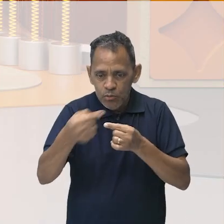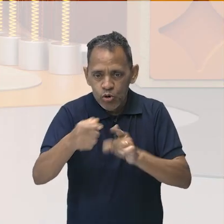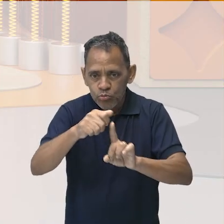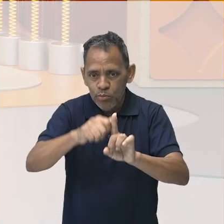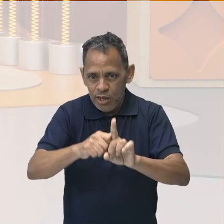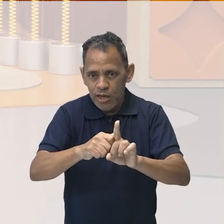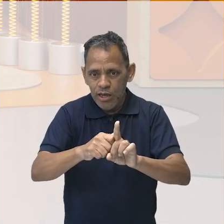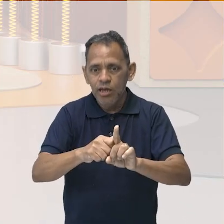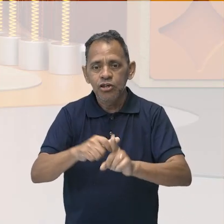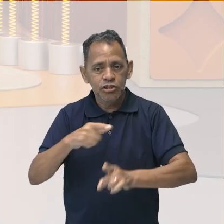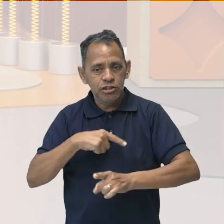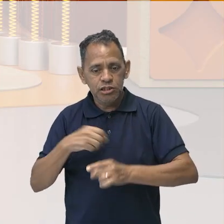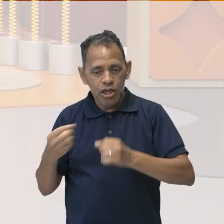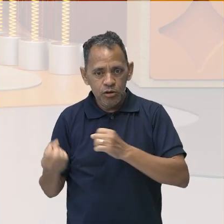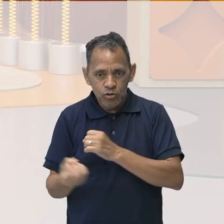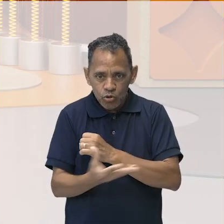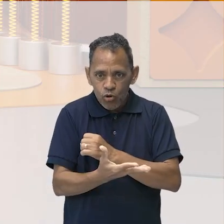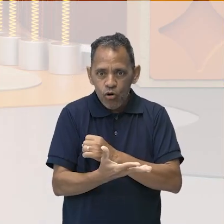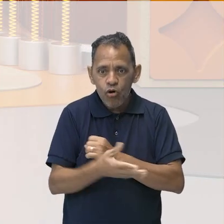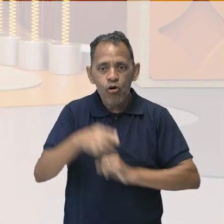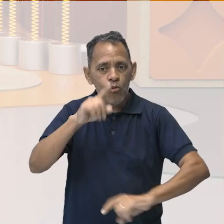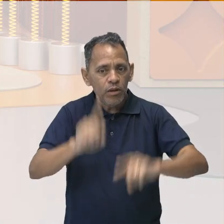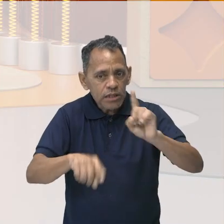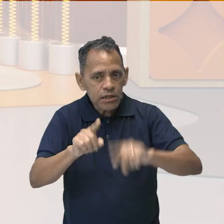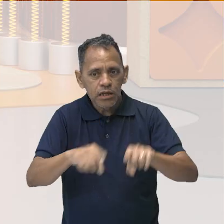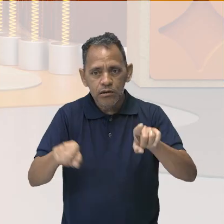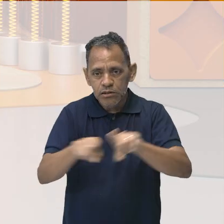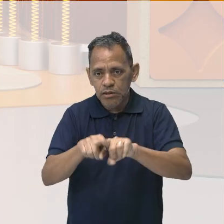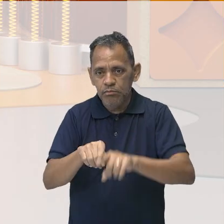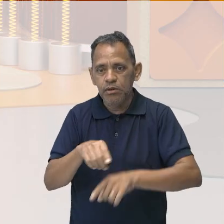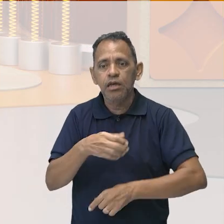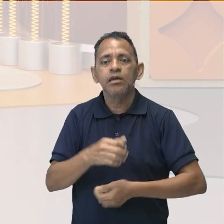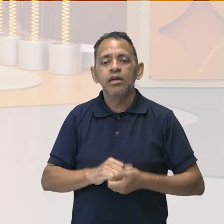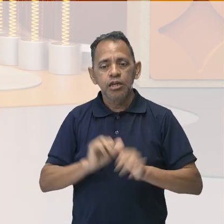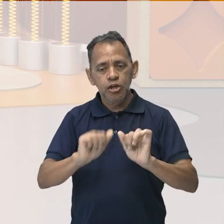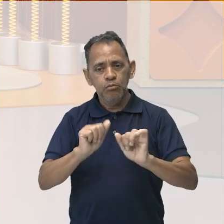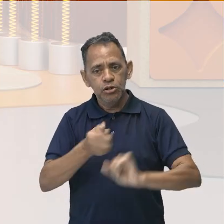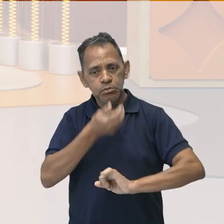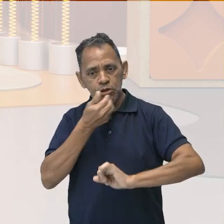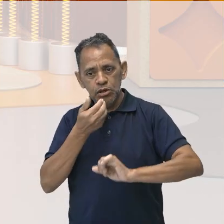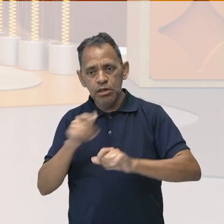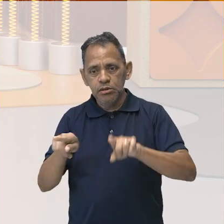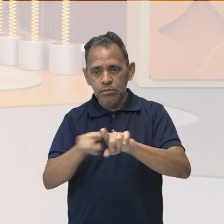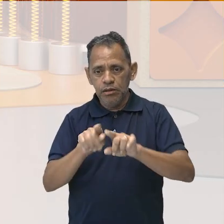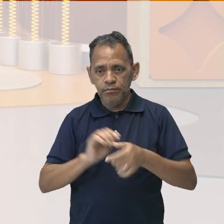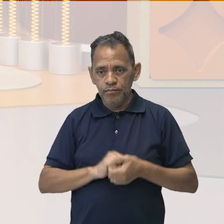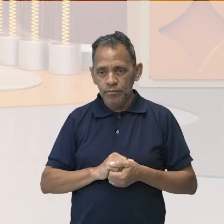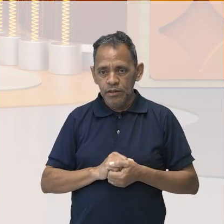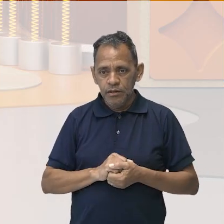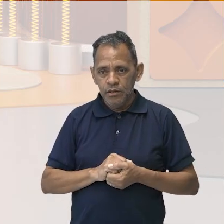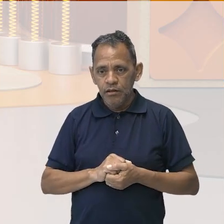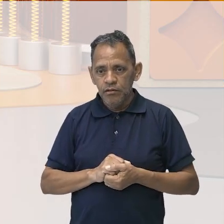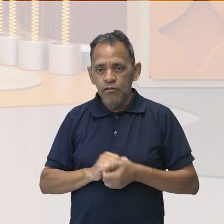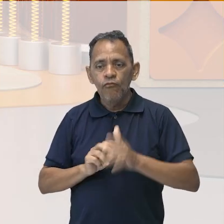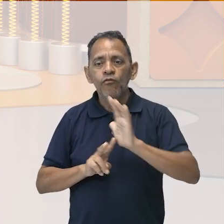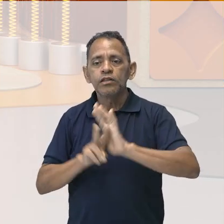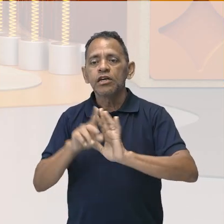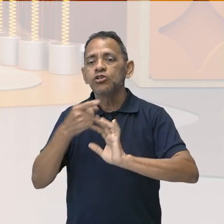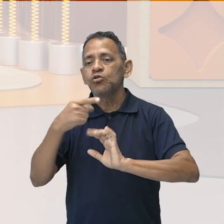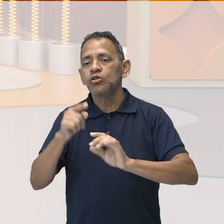uma qualidade melhor ali, alguma situação que possa melhorar, tá certo? Outra vantagem do sistema